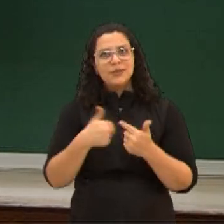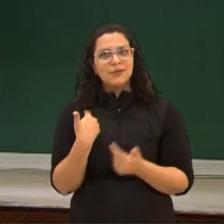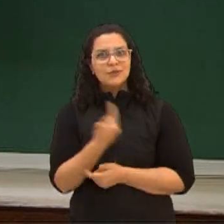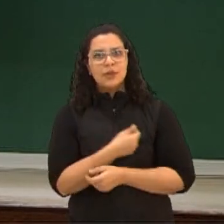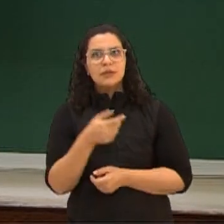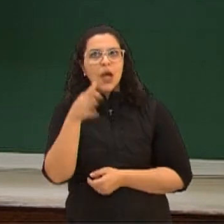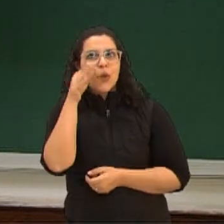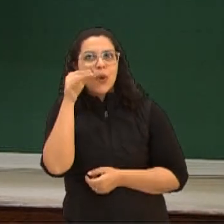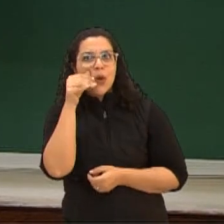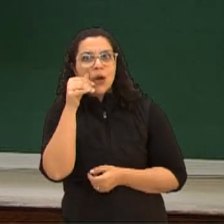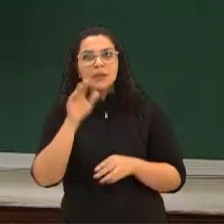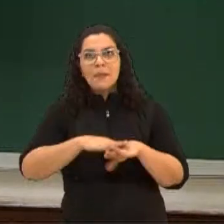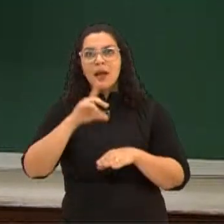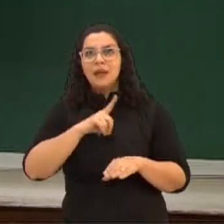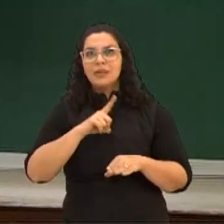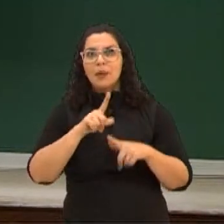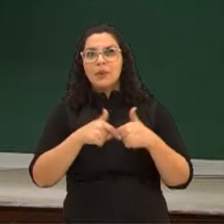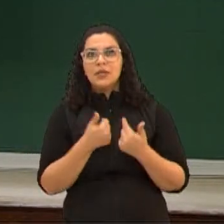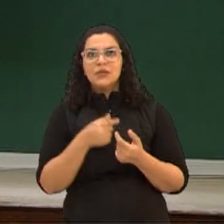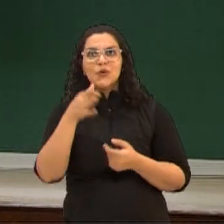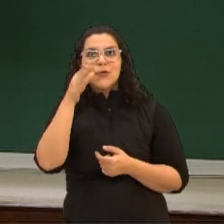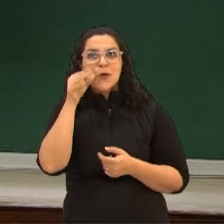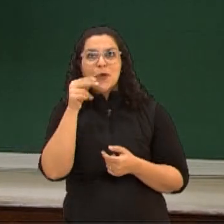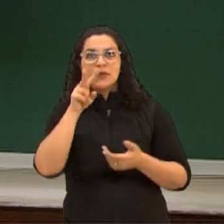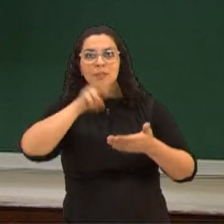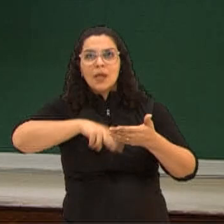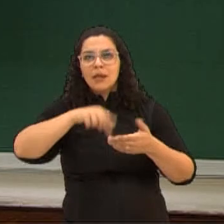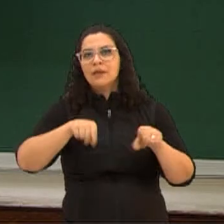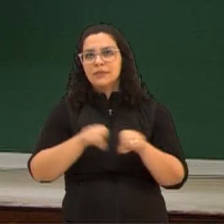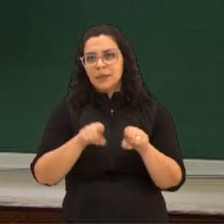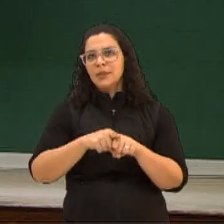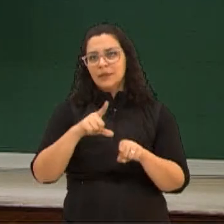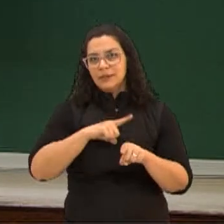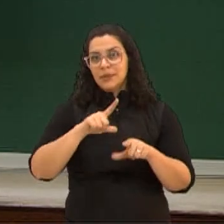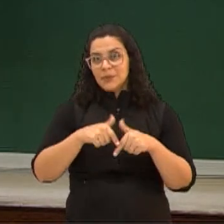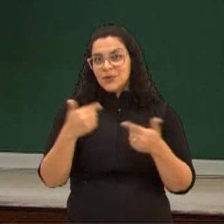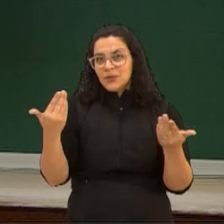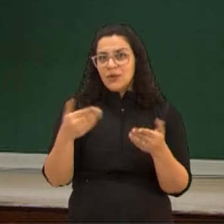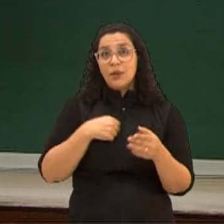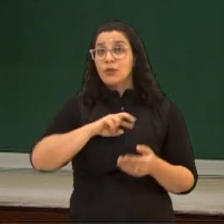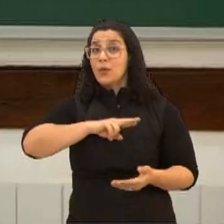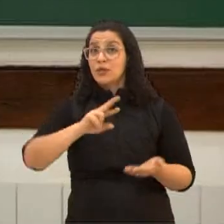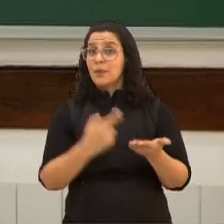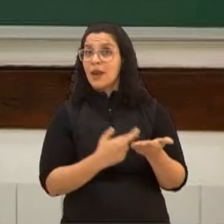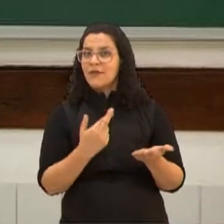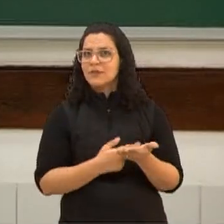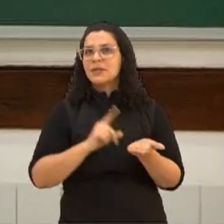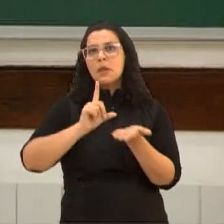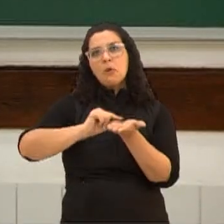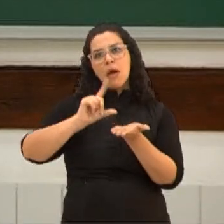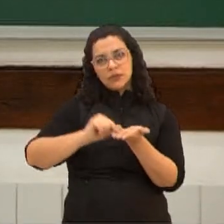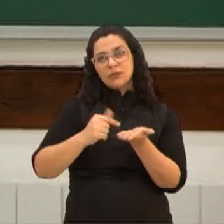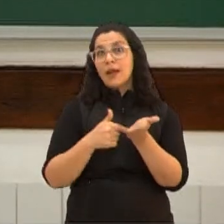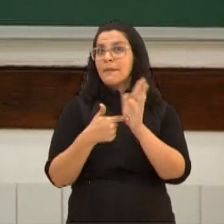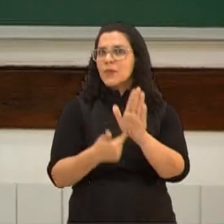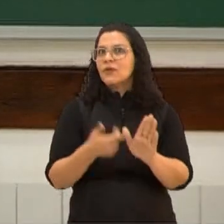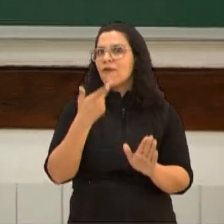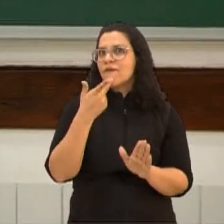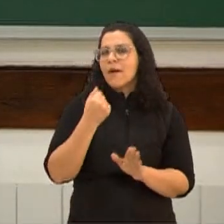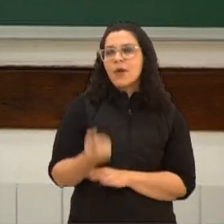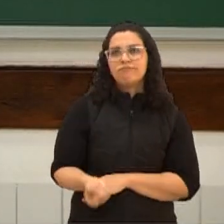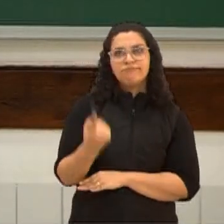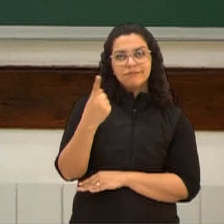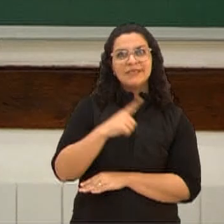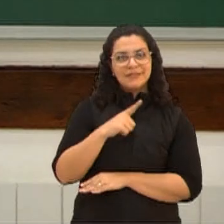faz o quê? O que faz com que o leitor fique curioso, certo? Não somente pela revista, mas principalmente por esse artigo ali, que